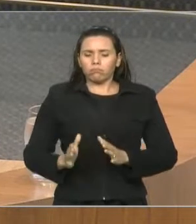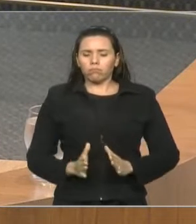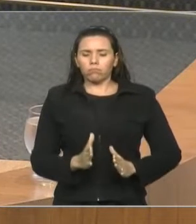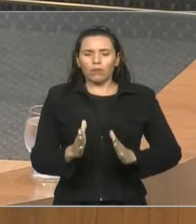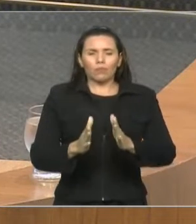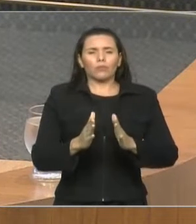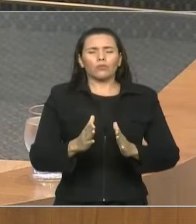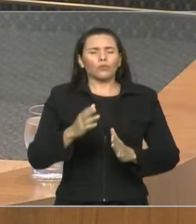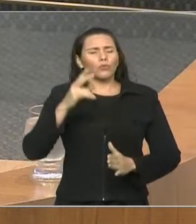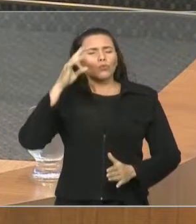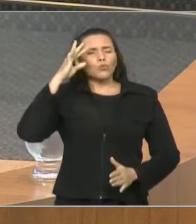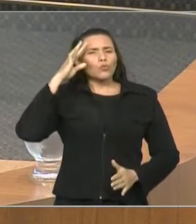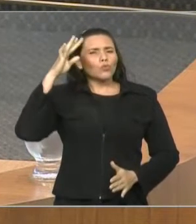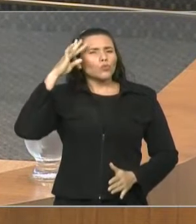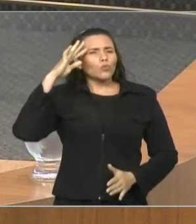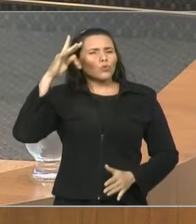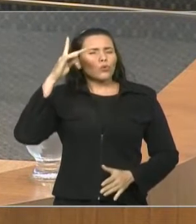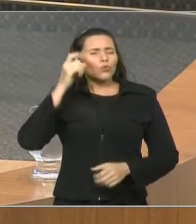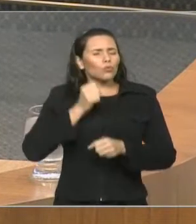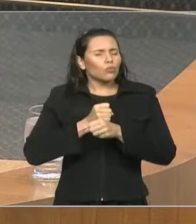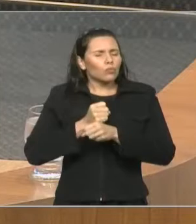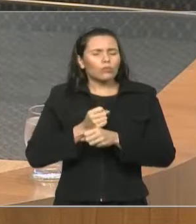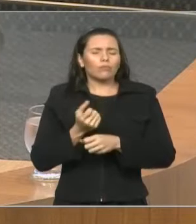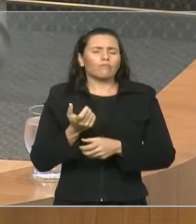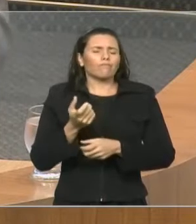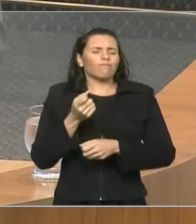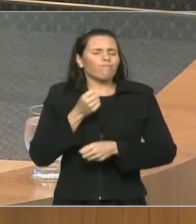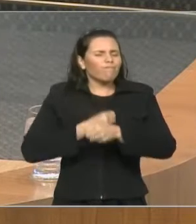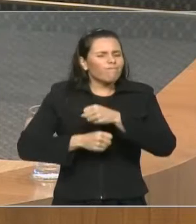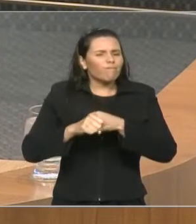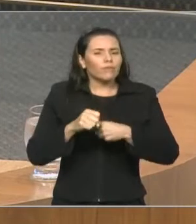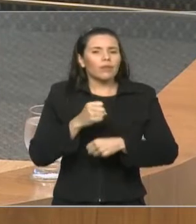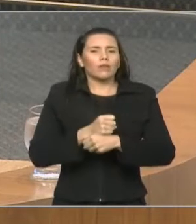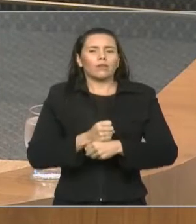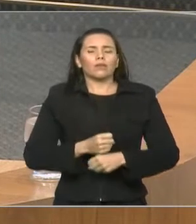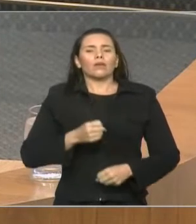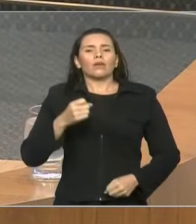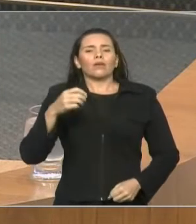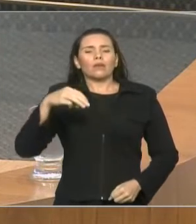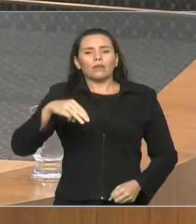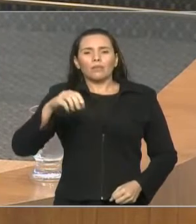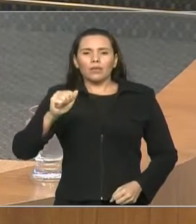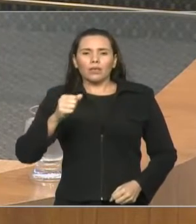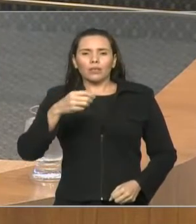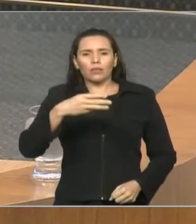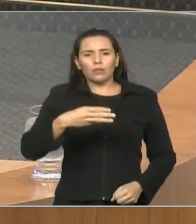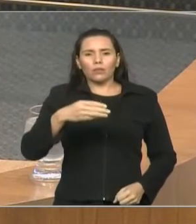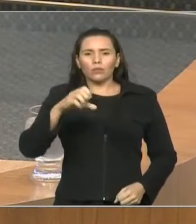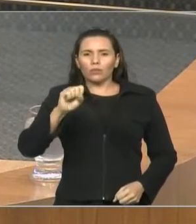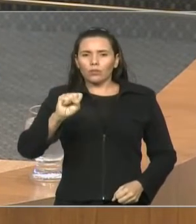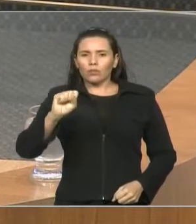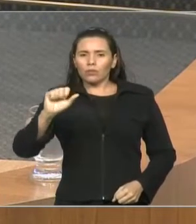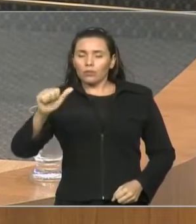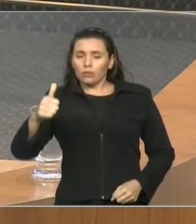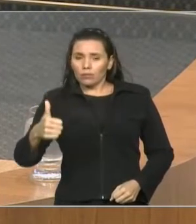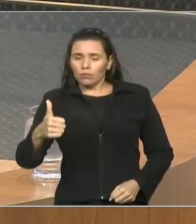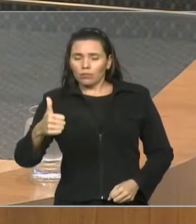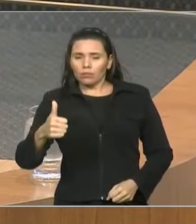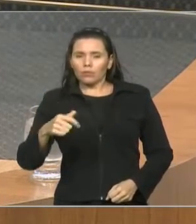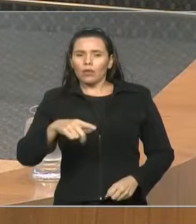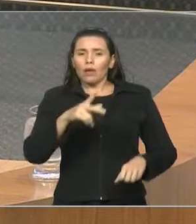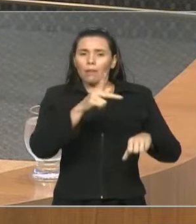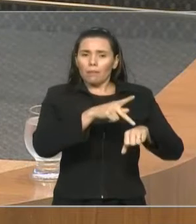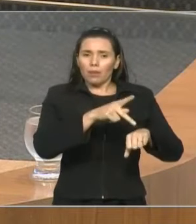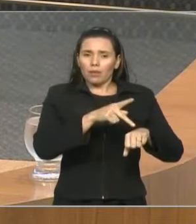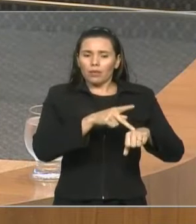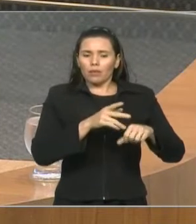voltando até na manutenção, a MA-381, que é a MA que liga o município de Pedreiras a